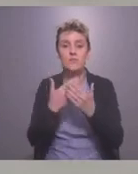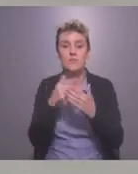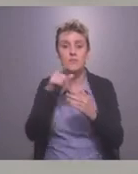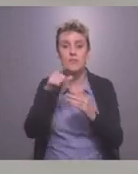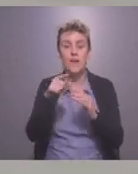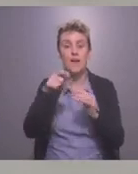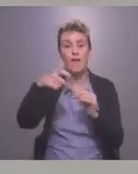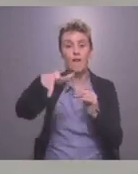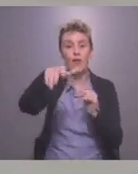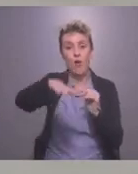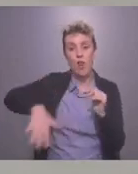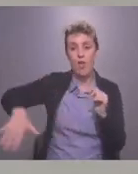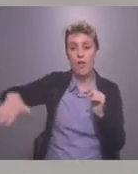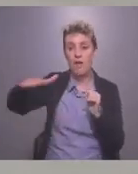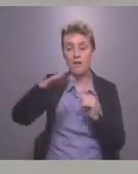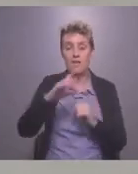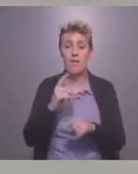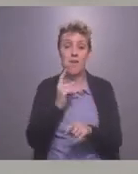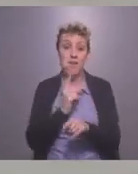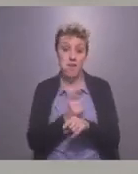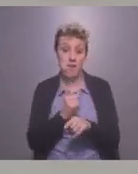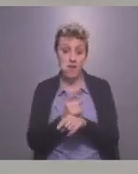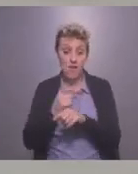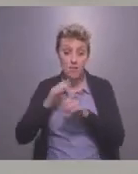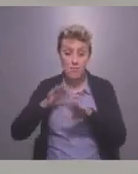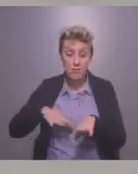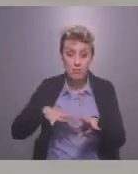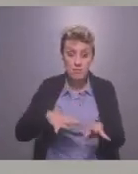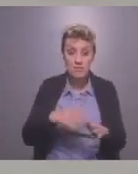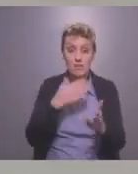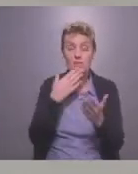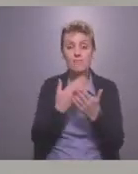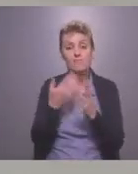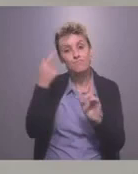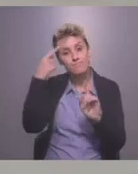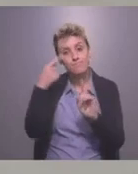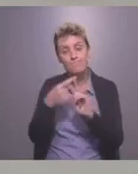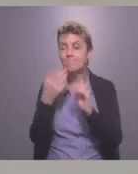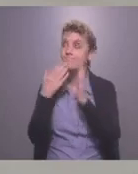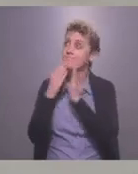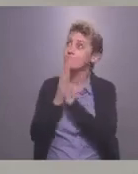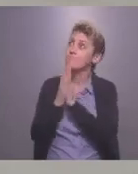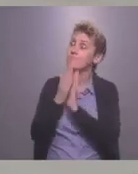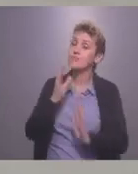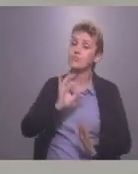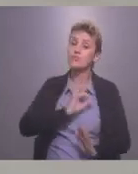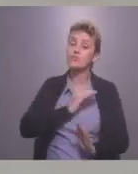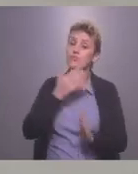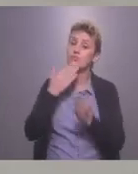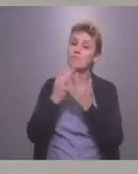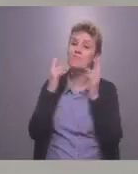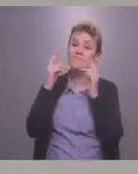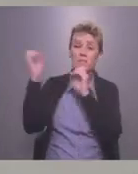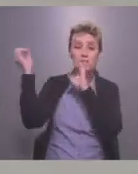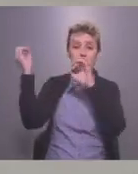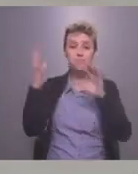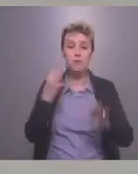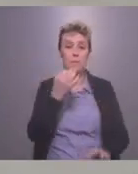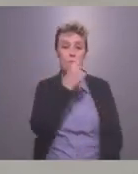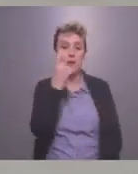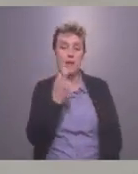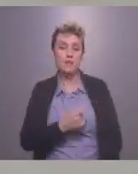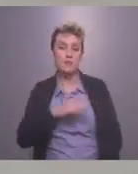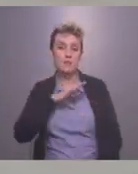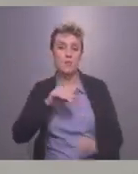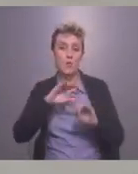recinto de oração. Com esta procissão, queremos invocar do Senhor o dom da paz no mundo.